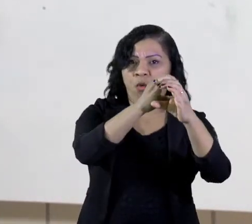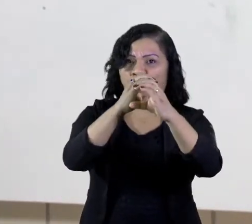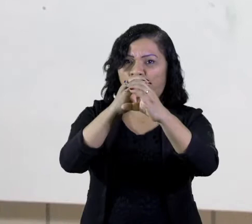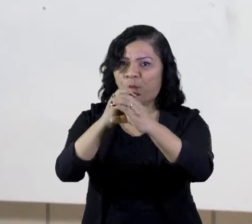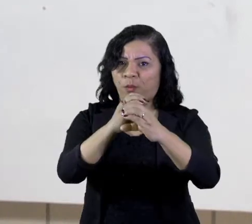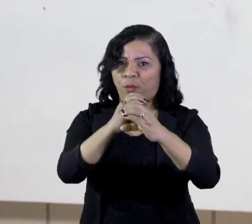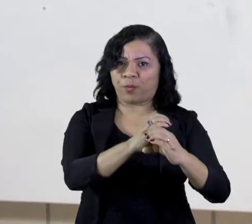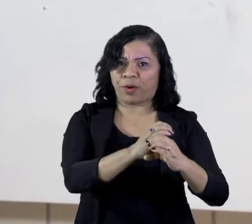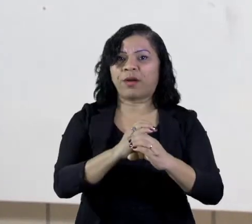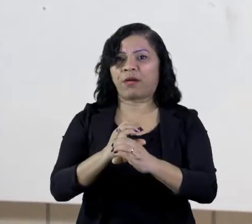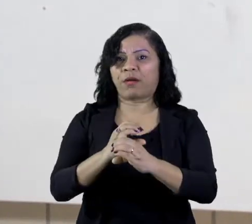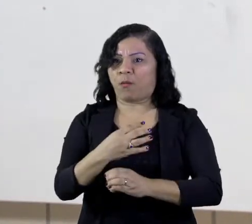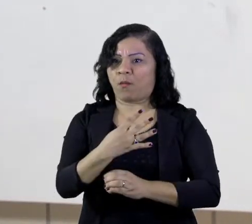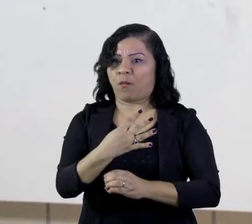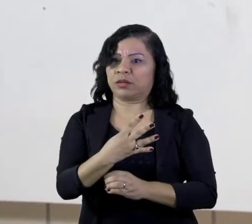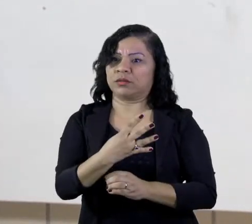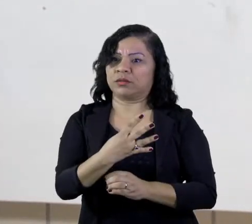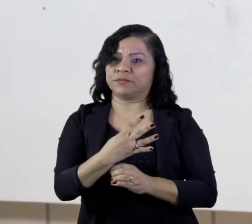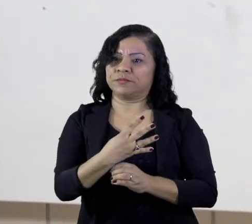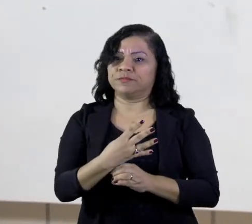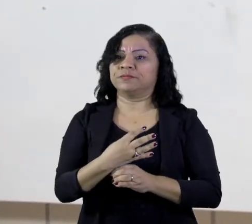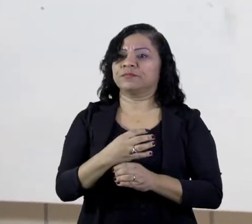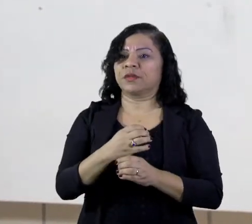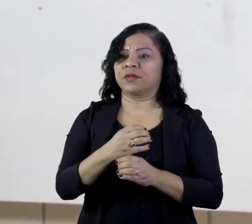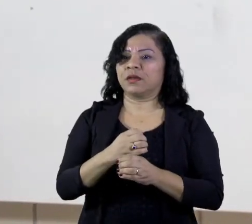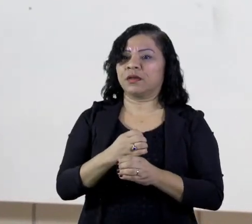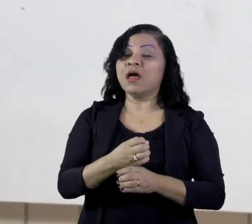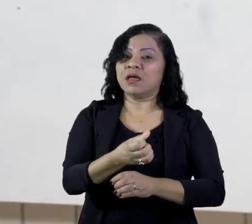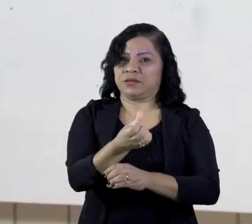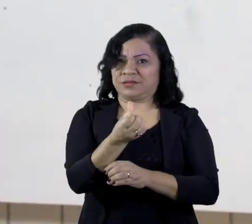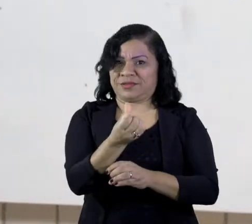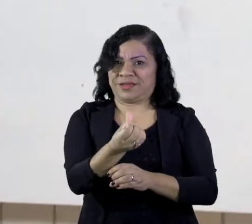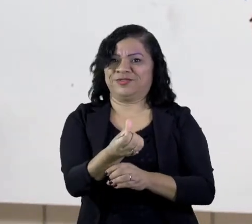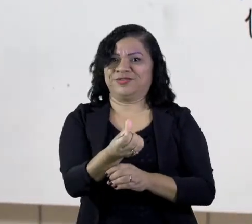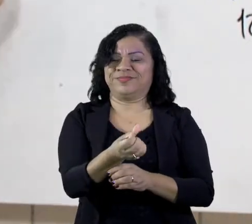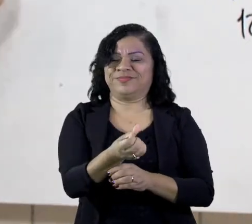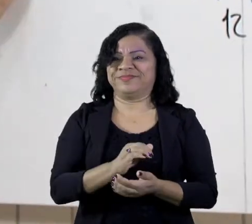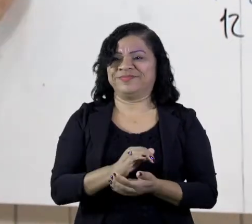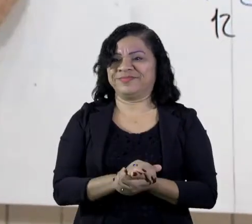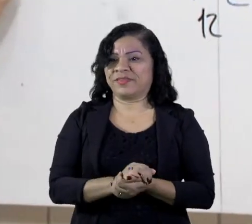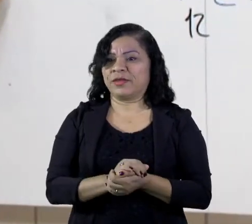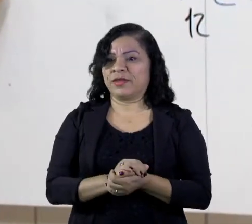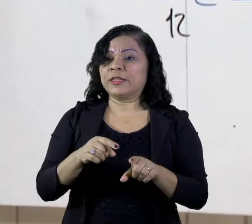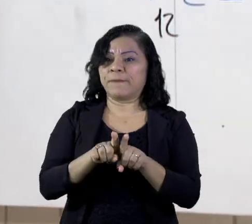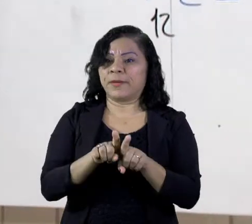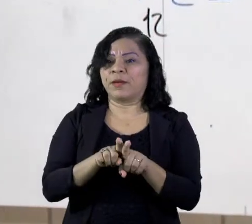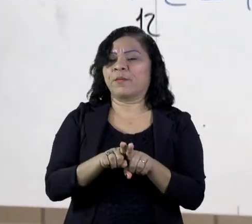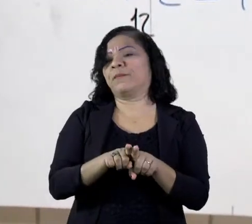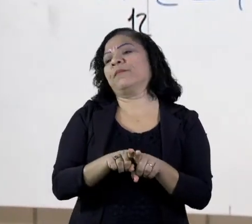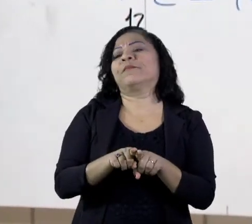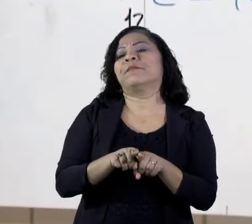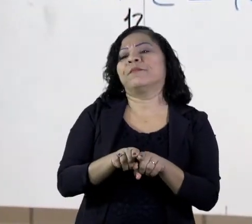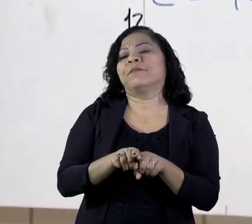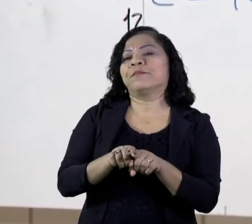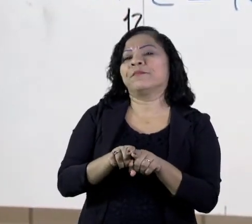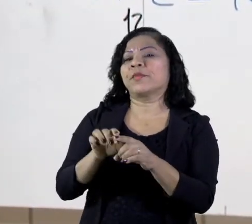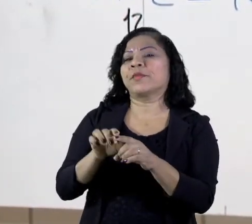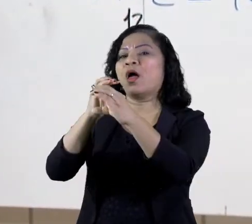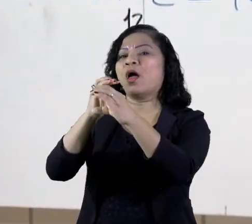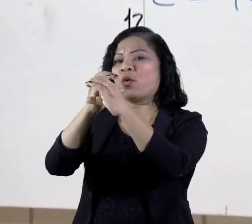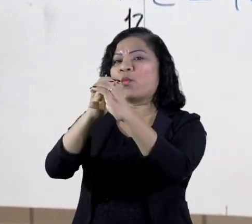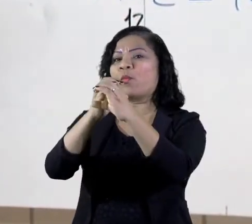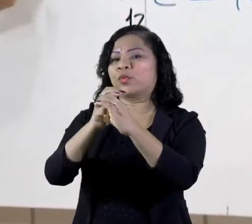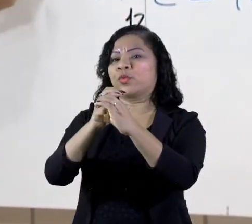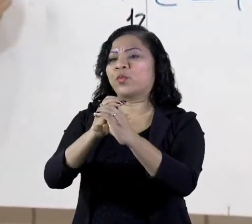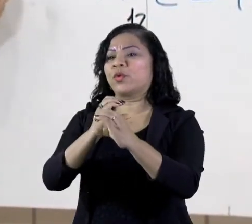3, 4. Então, aqui eu tenho 1, 2, 3, 4, 5, 6. E aqui, eu tenho 1,